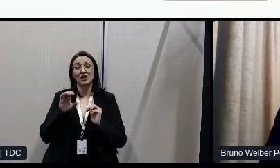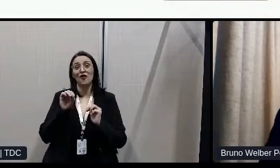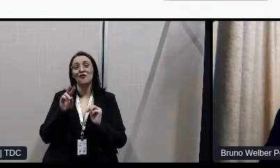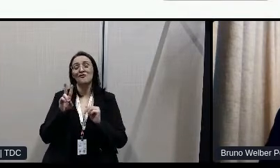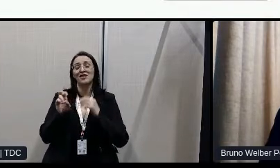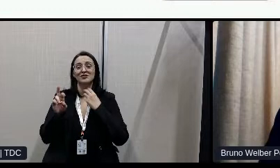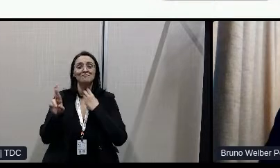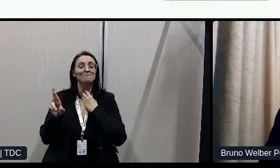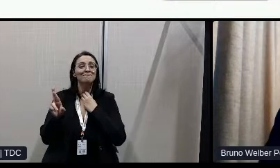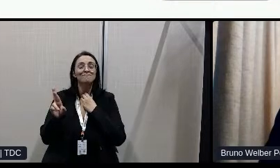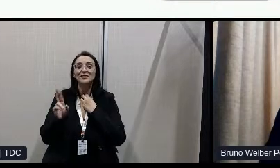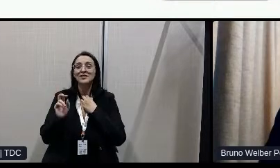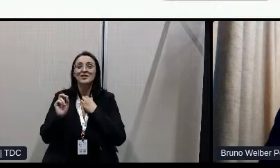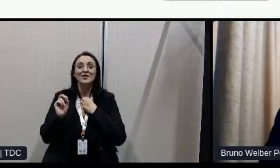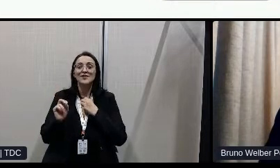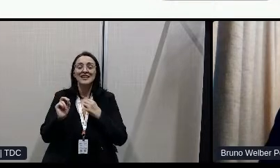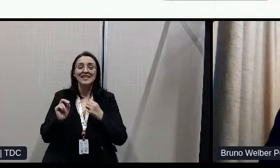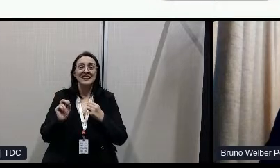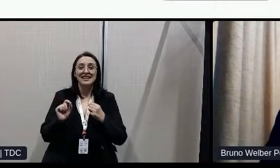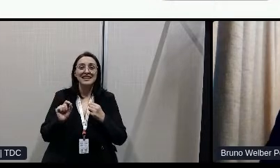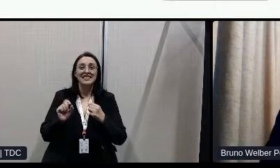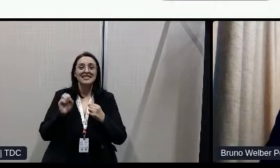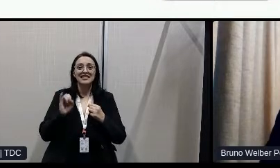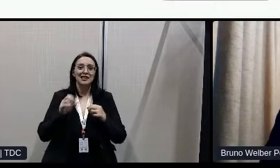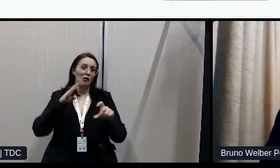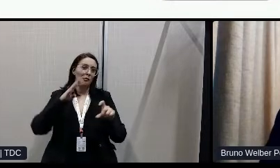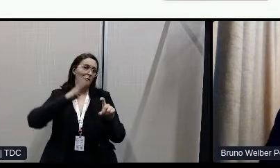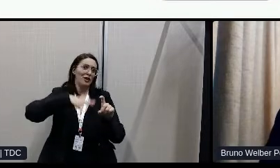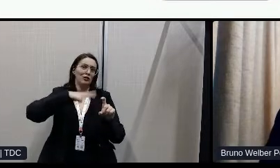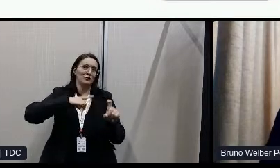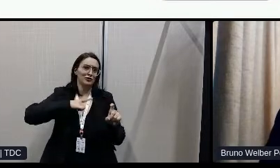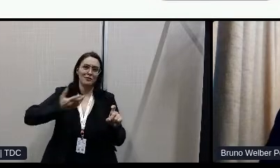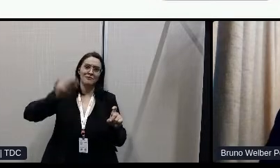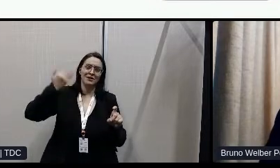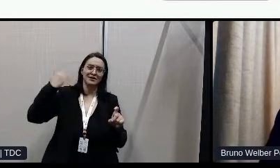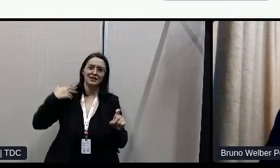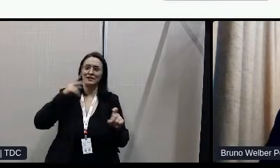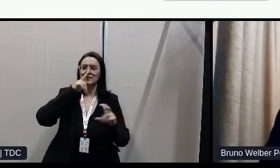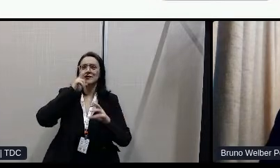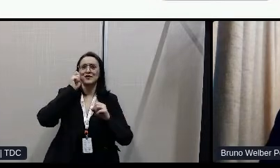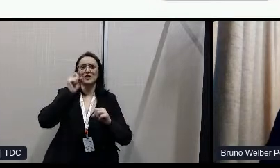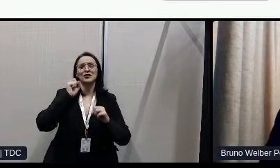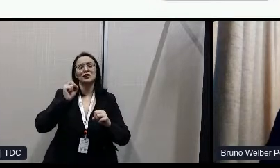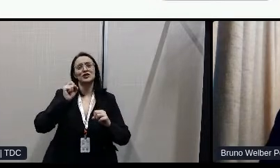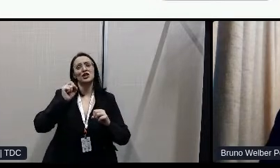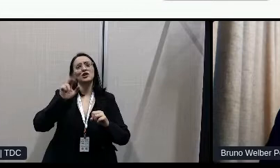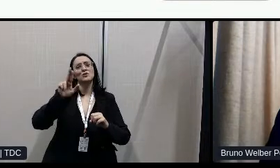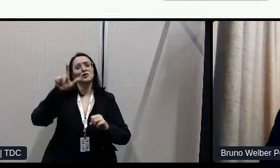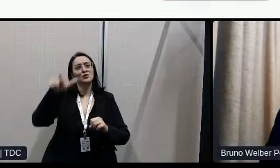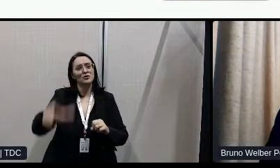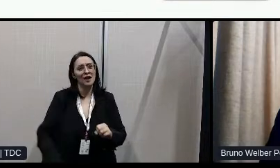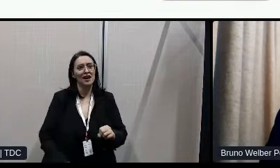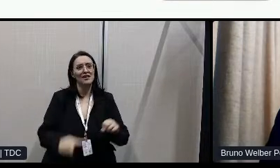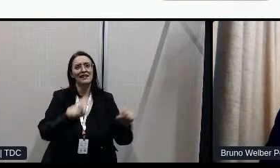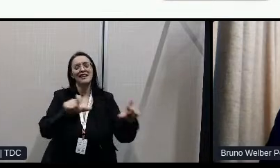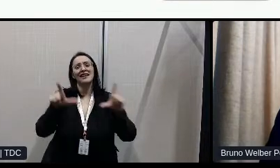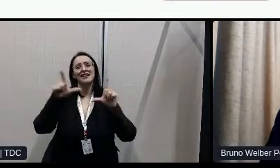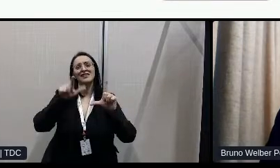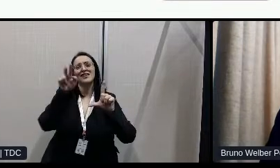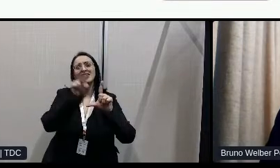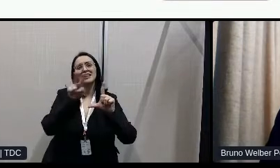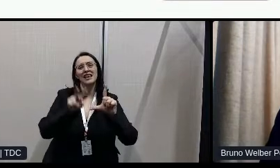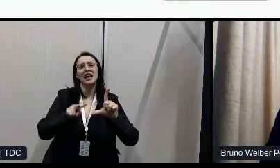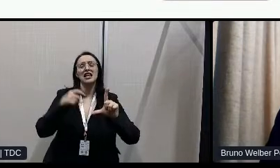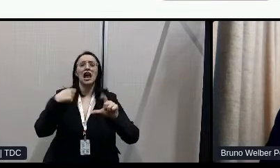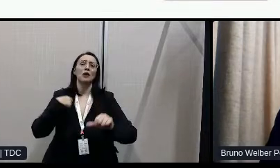seja, se tinha um mito, vamos dizer assim, muito forte, que usuários de leitor de tela preferem iPhone, porque o